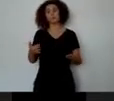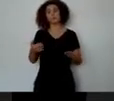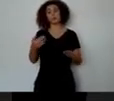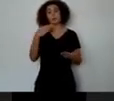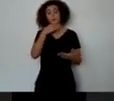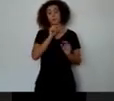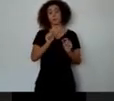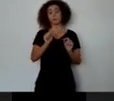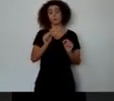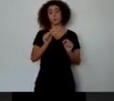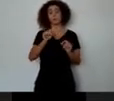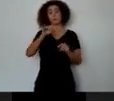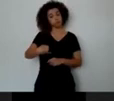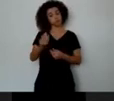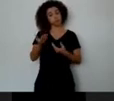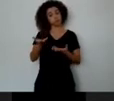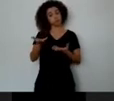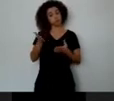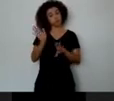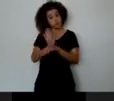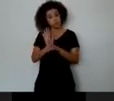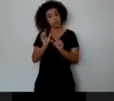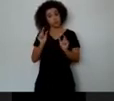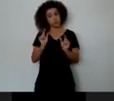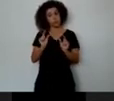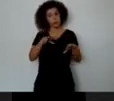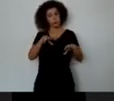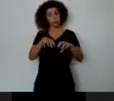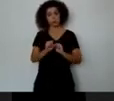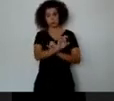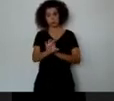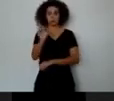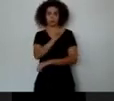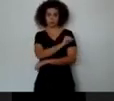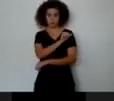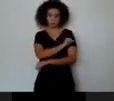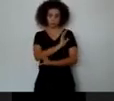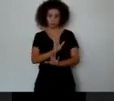oportunidade de contribuir para a formação desses alunos. Esse contribuir eu vou destrinchar um pouco ao longo do que eu vou